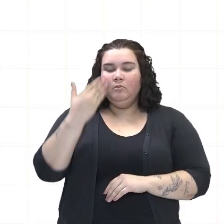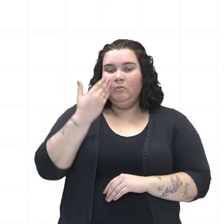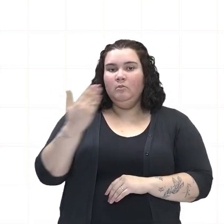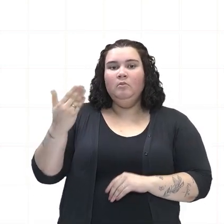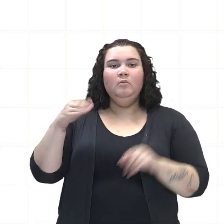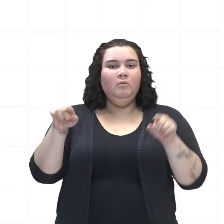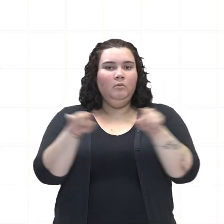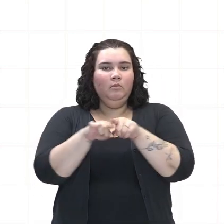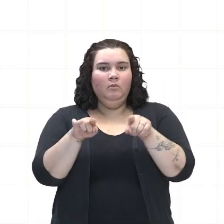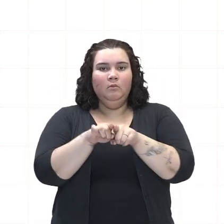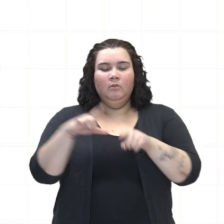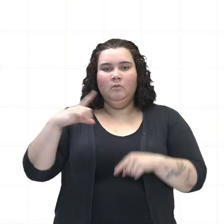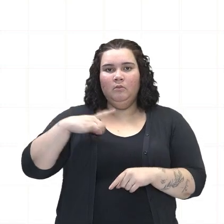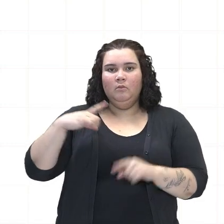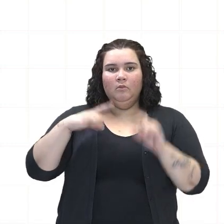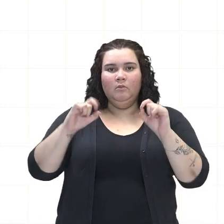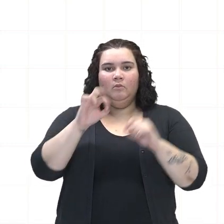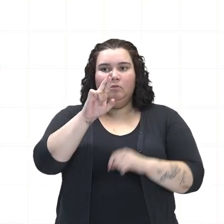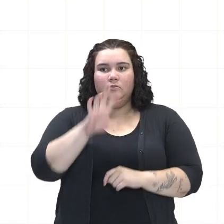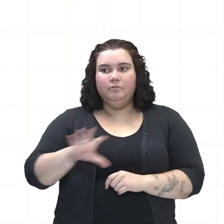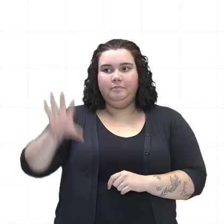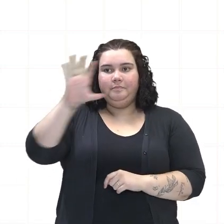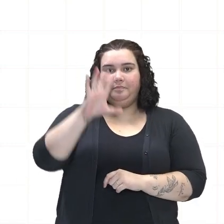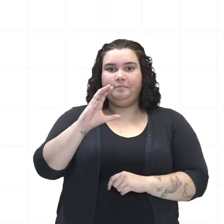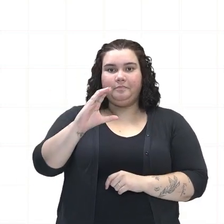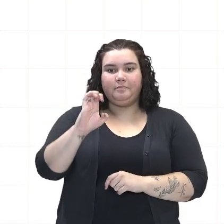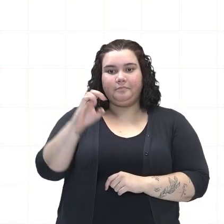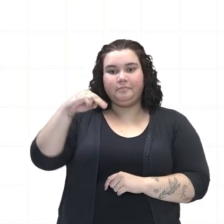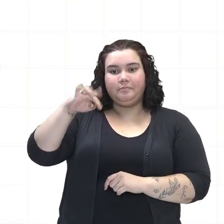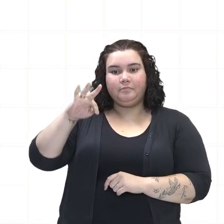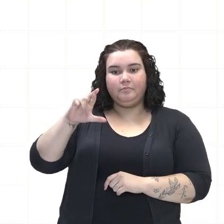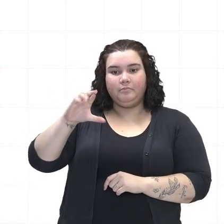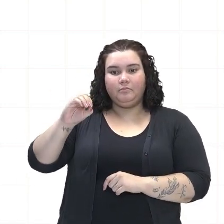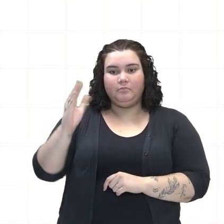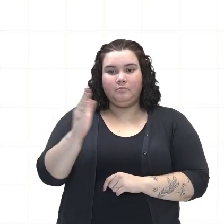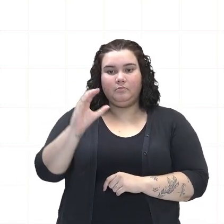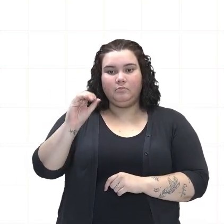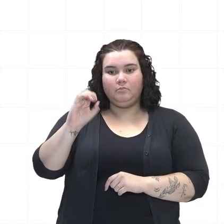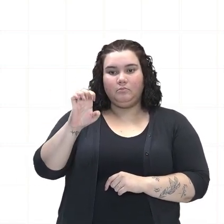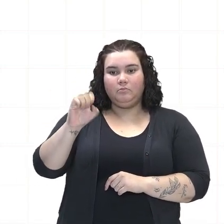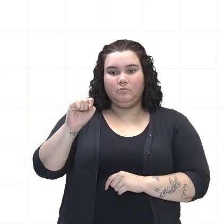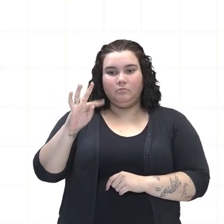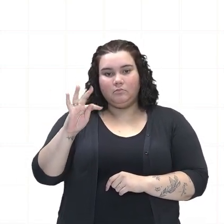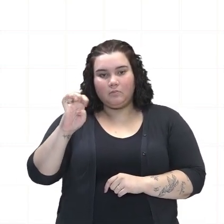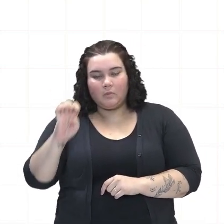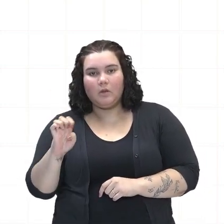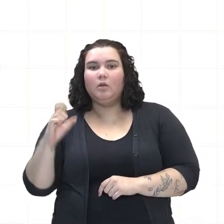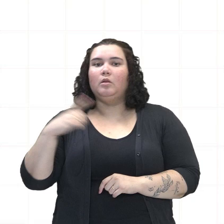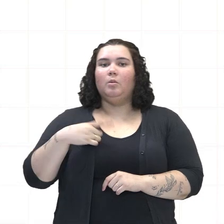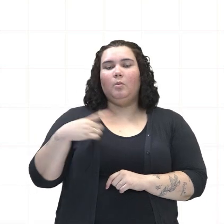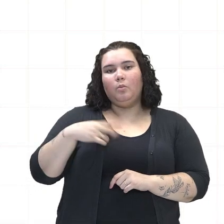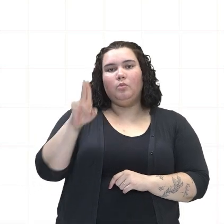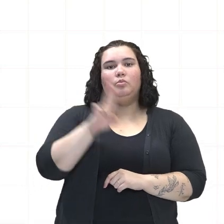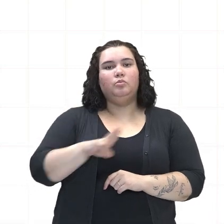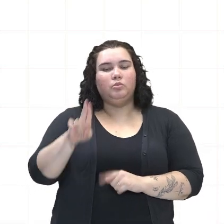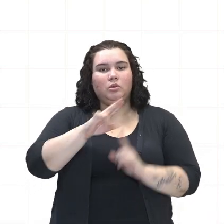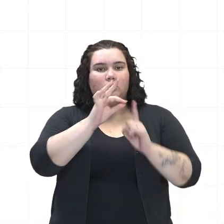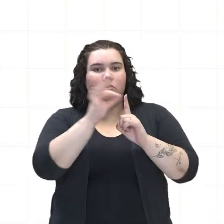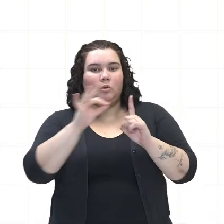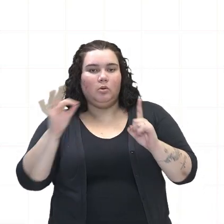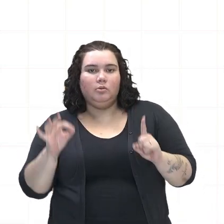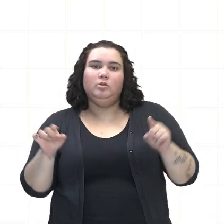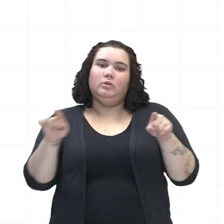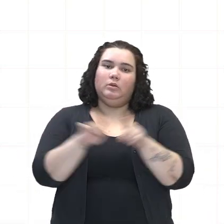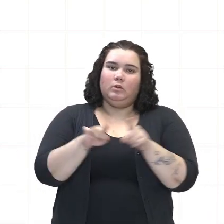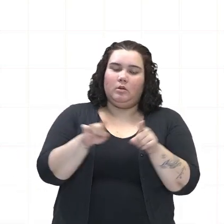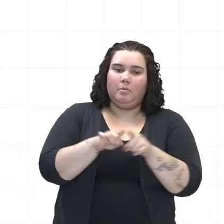também é a região centro-oeste, onde fica o Mato Grosso, que consome bastante soja e que também